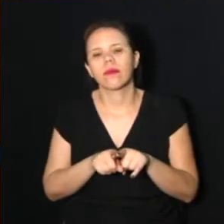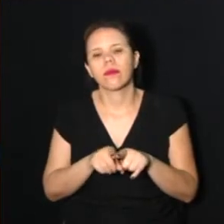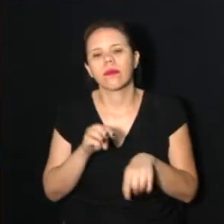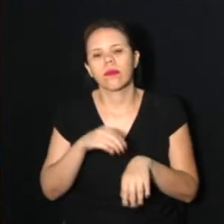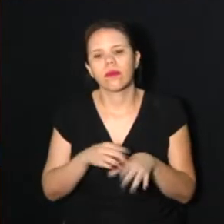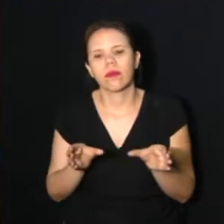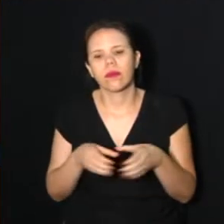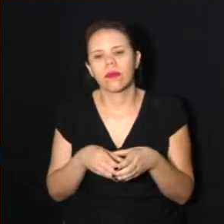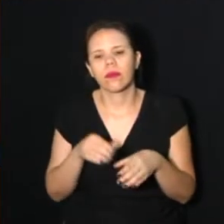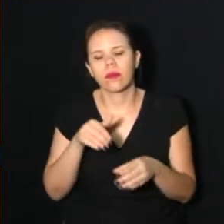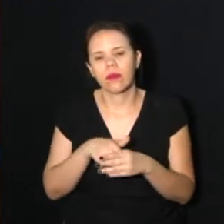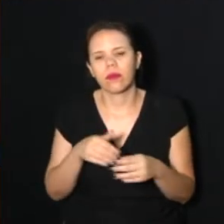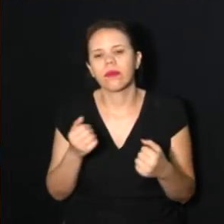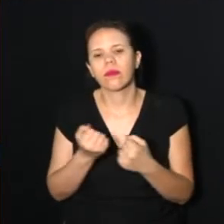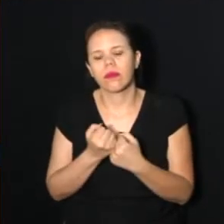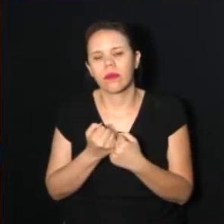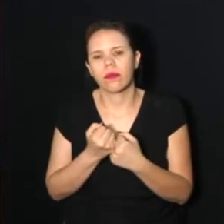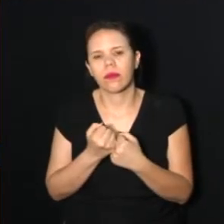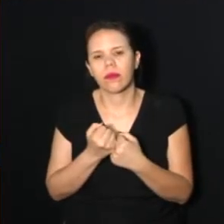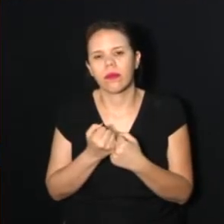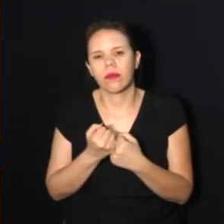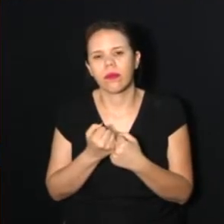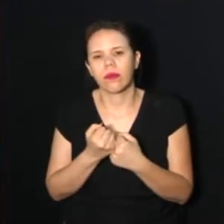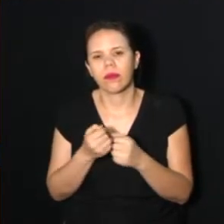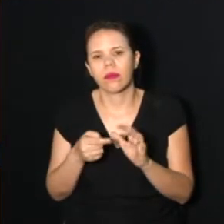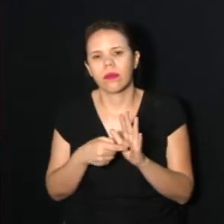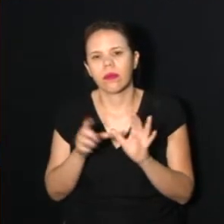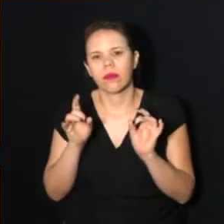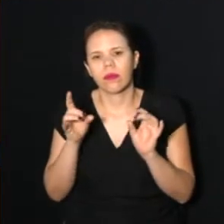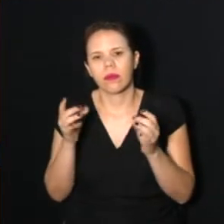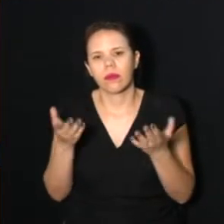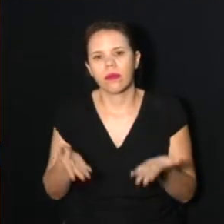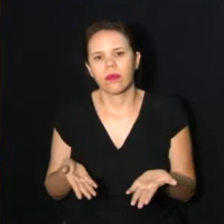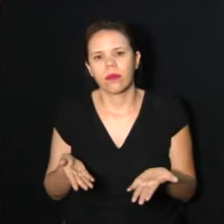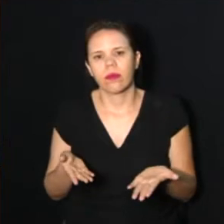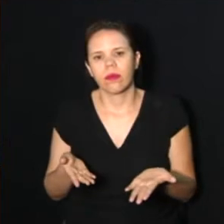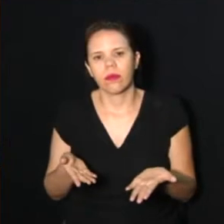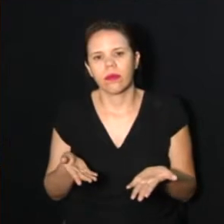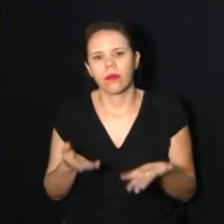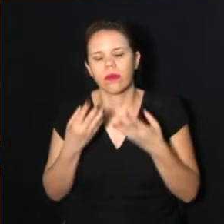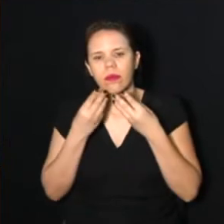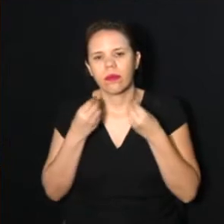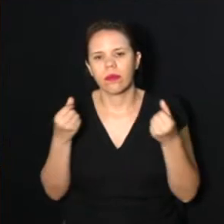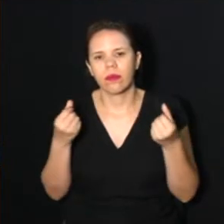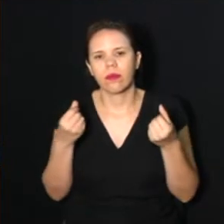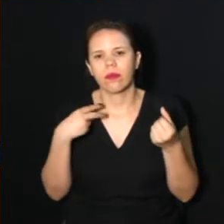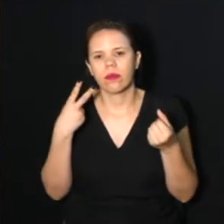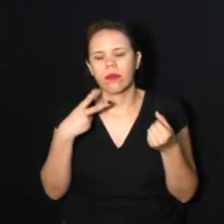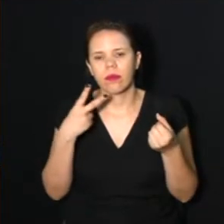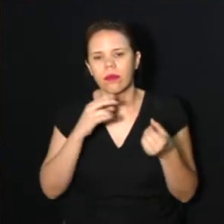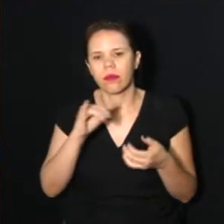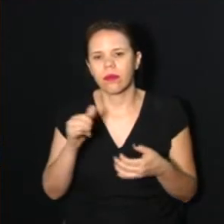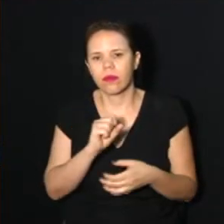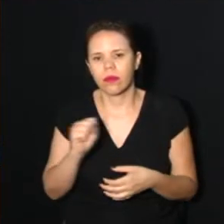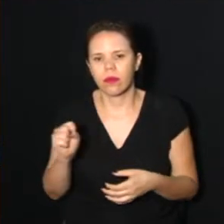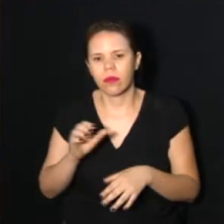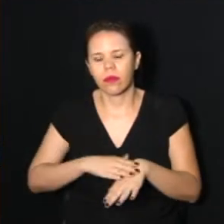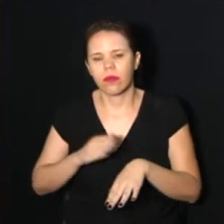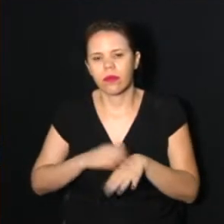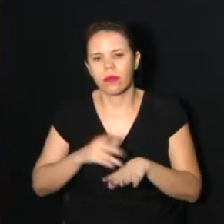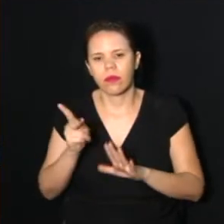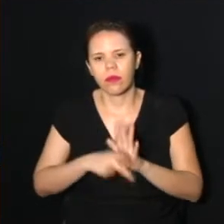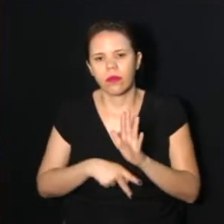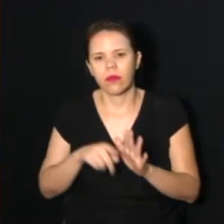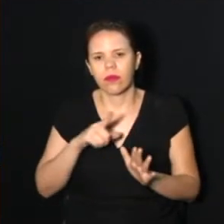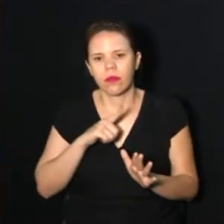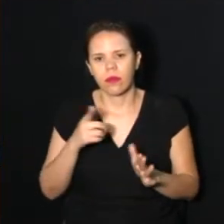voto também favorável, destacando, fazendo um destaque especial, a sensibilidade que o vereador Jota Silva, um dos autores desse projeto,